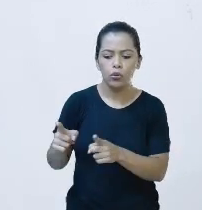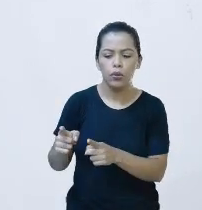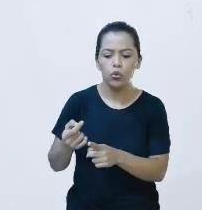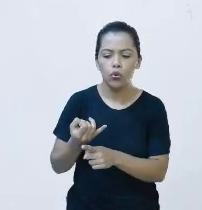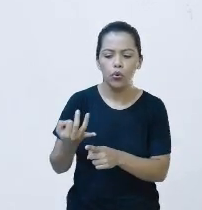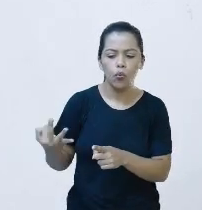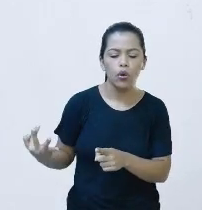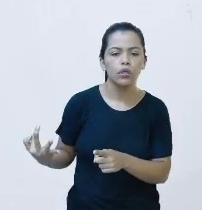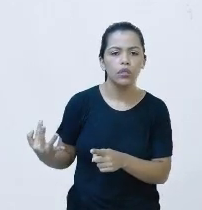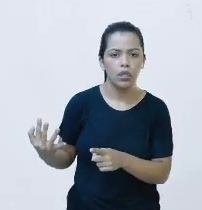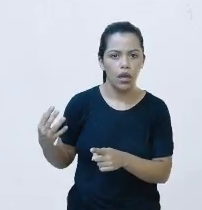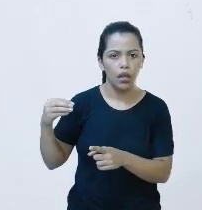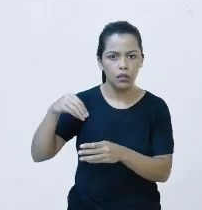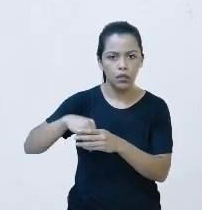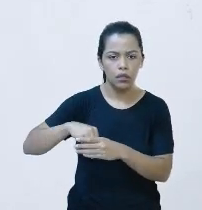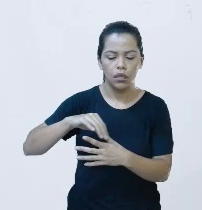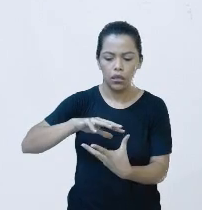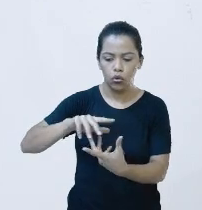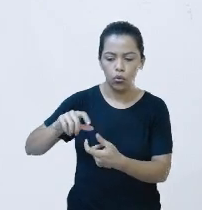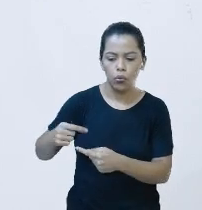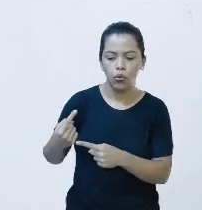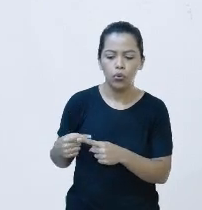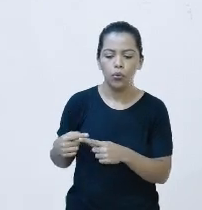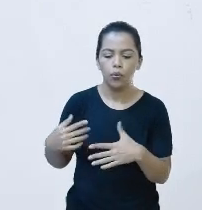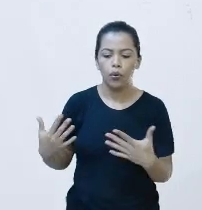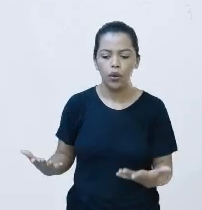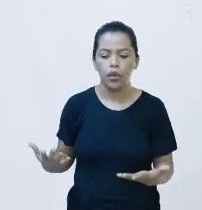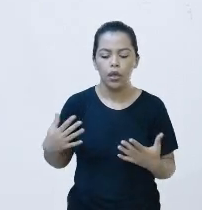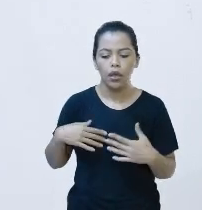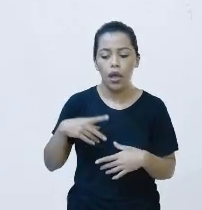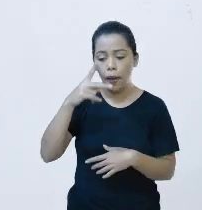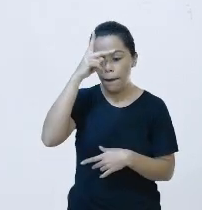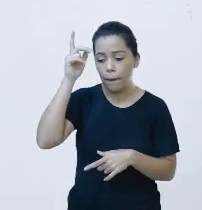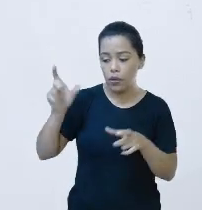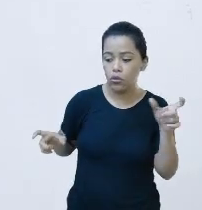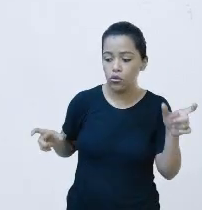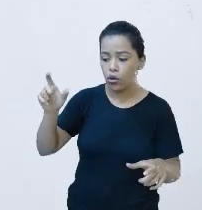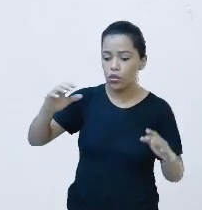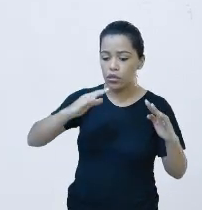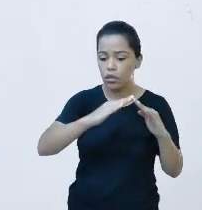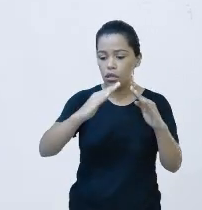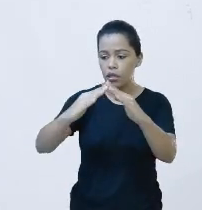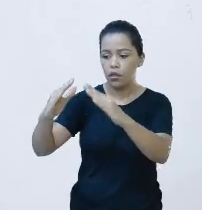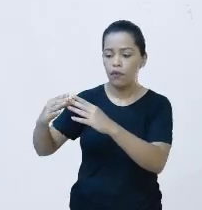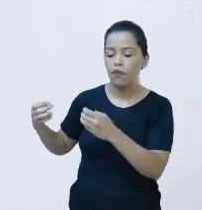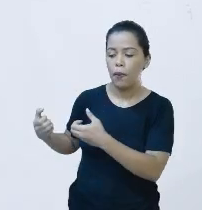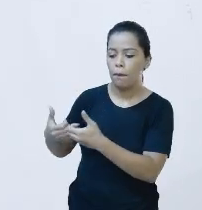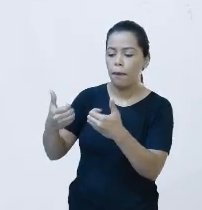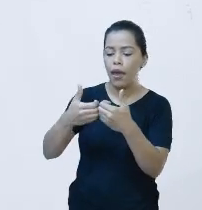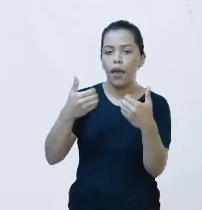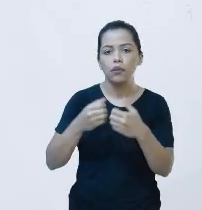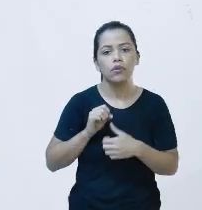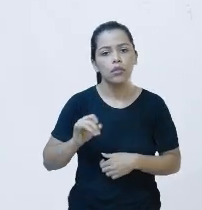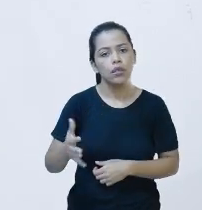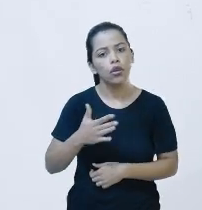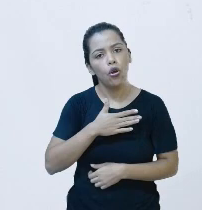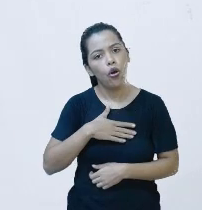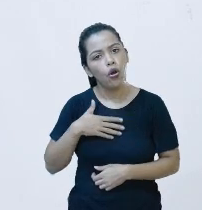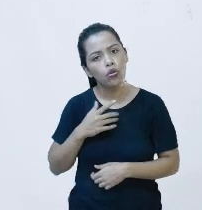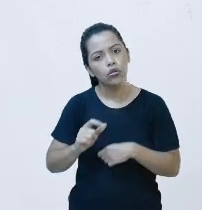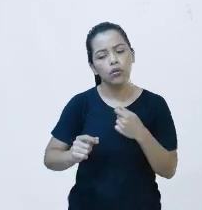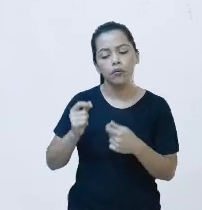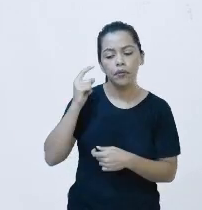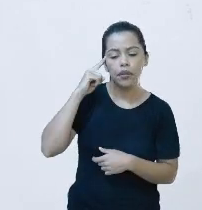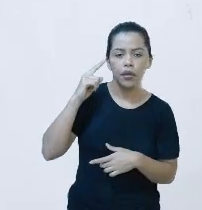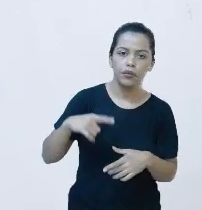espécie desse animal, as pessoas que moram no entorno de onde esses animais vivem, se elas gostam, o que elas acham. Então vai